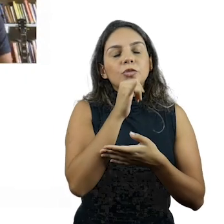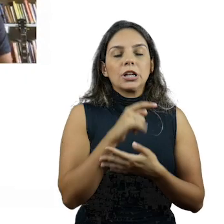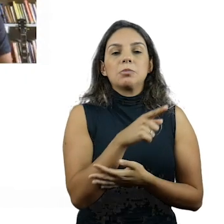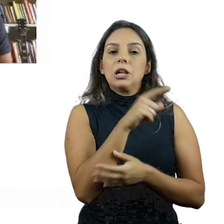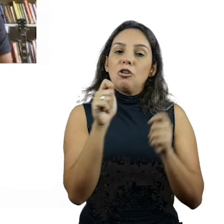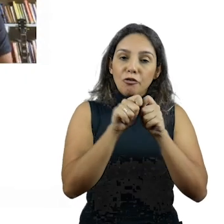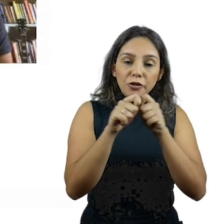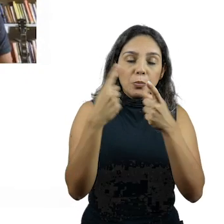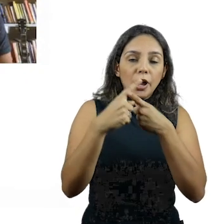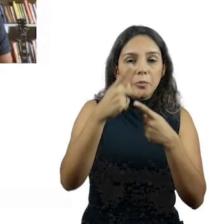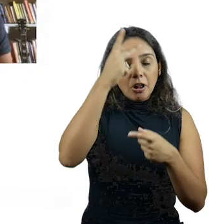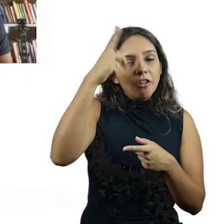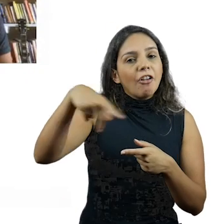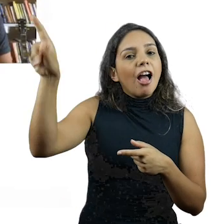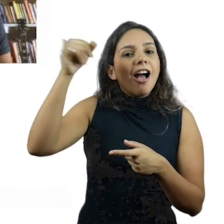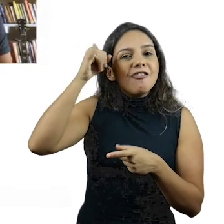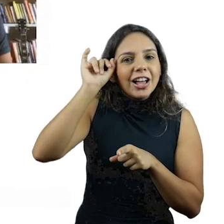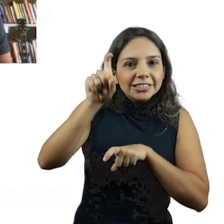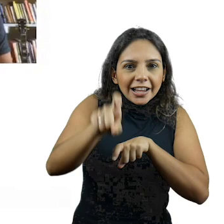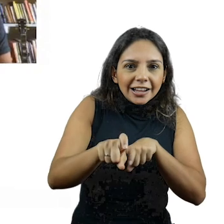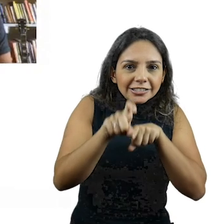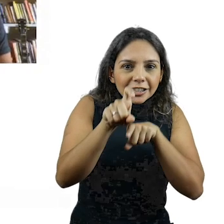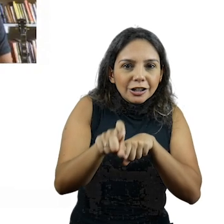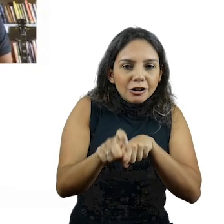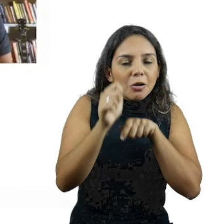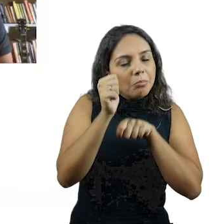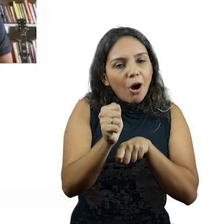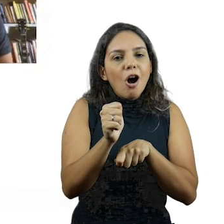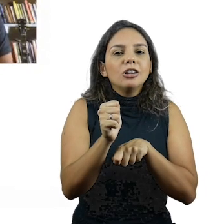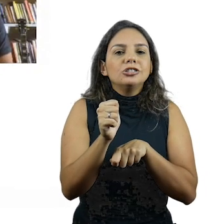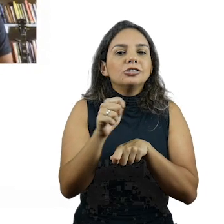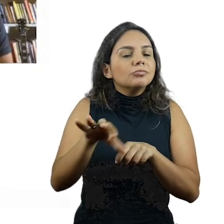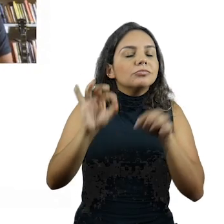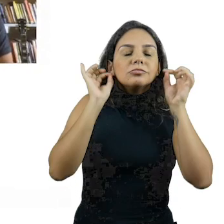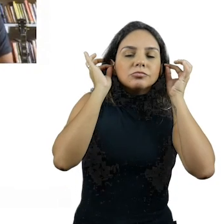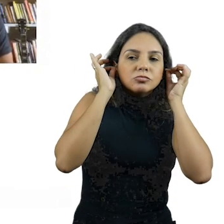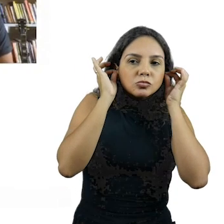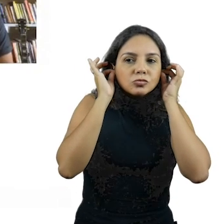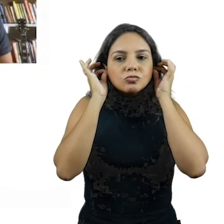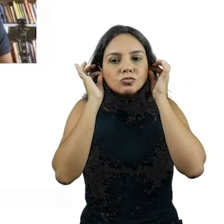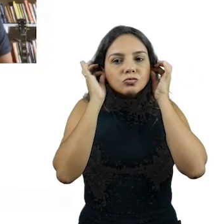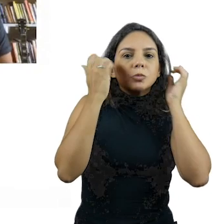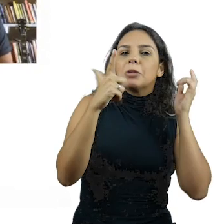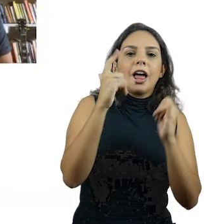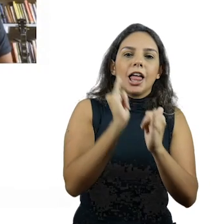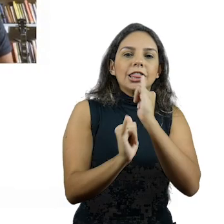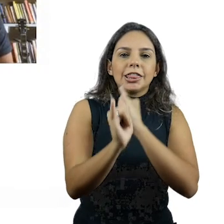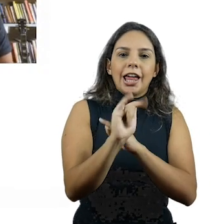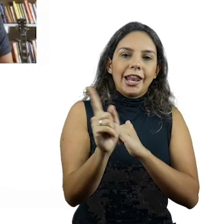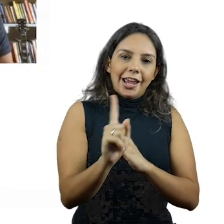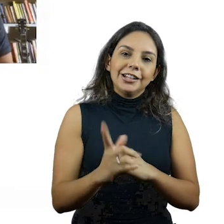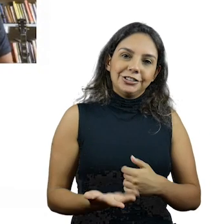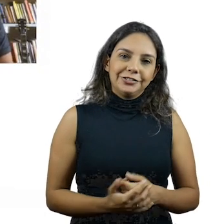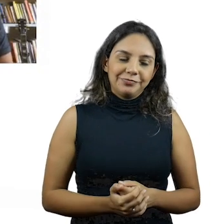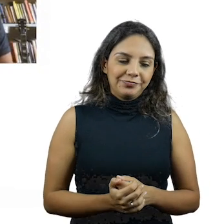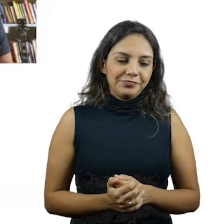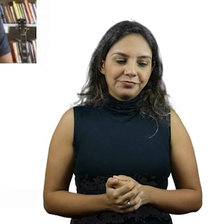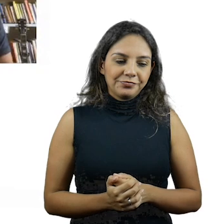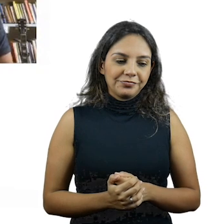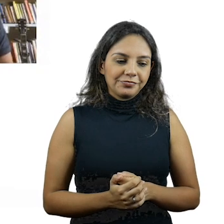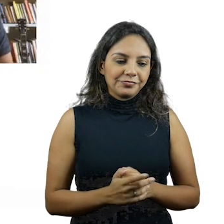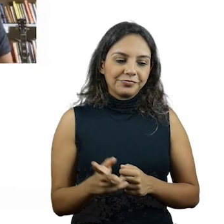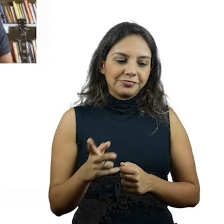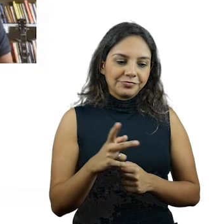estiver fazendo, a poder curtir o e-book, só botar um foninho de ouvido ali e viajar nas histórias. Legal.